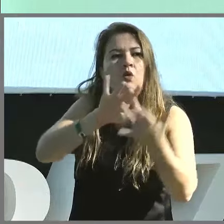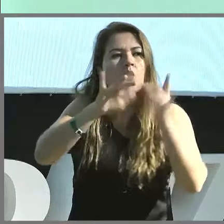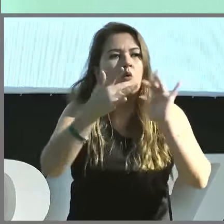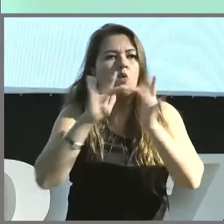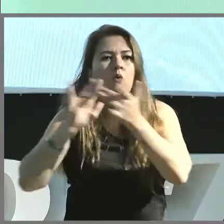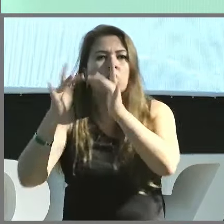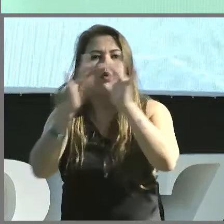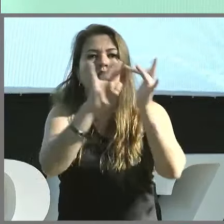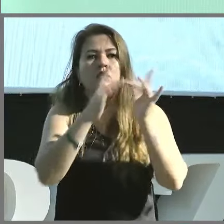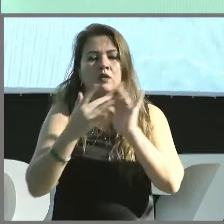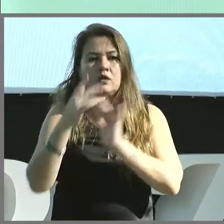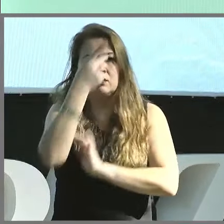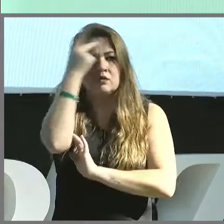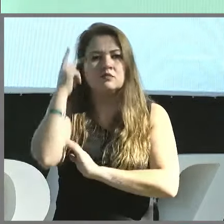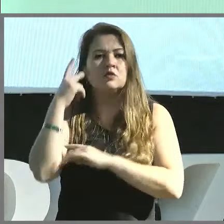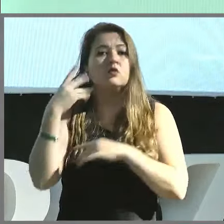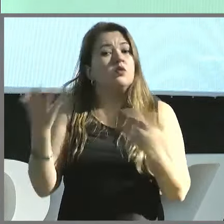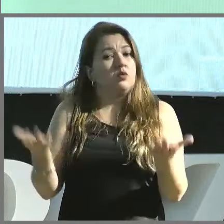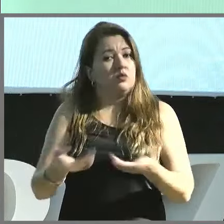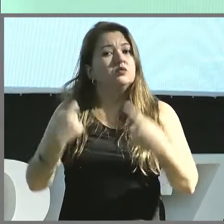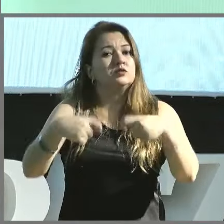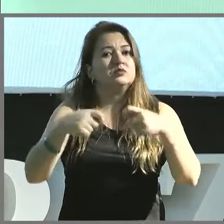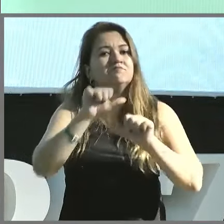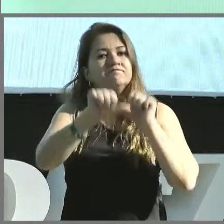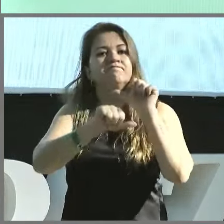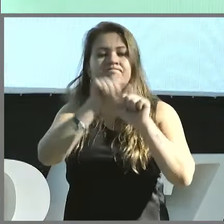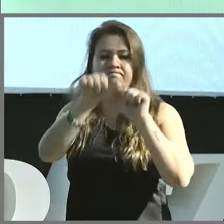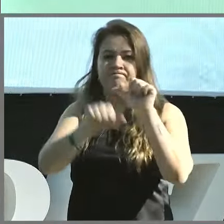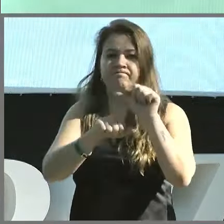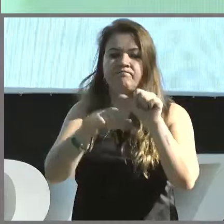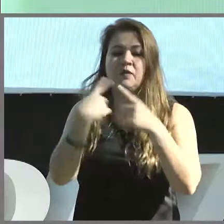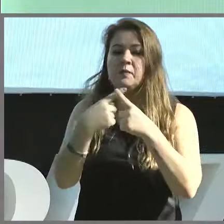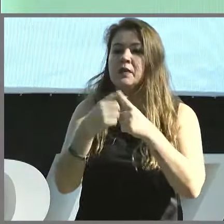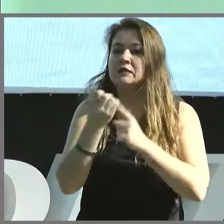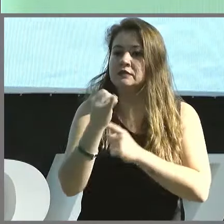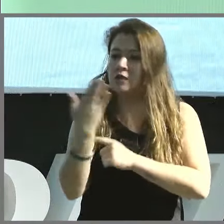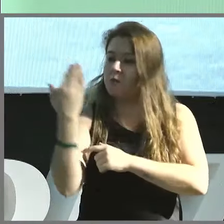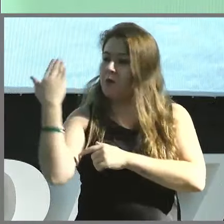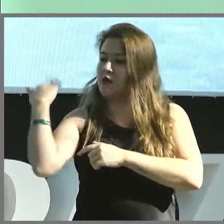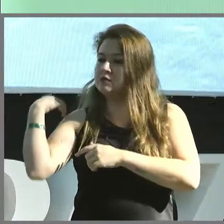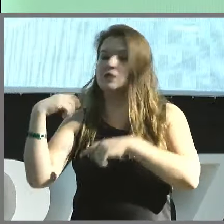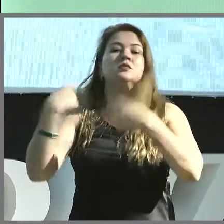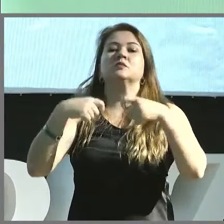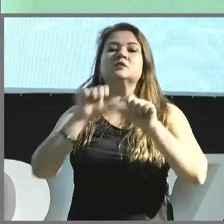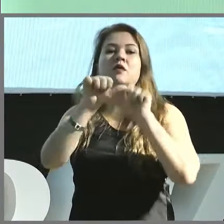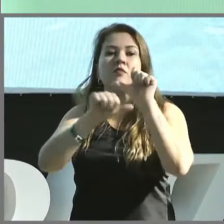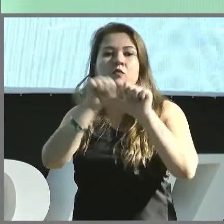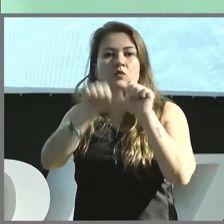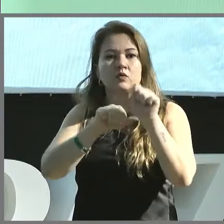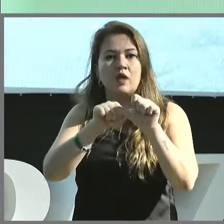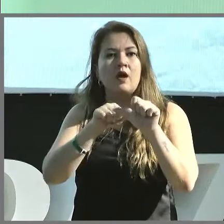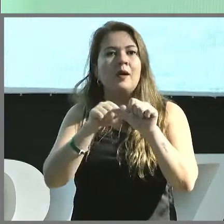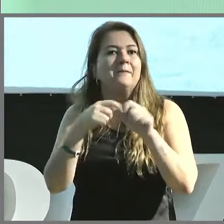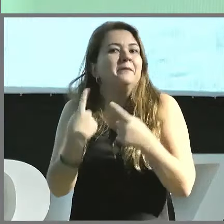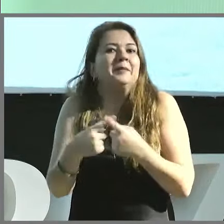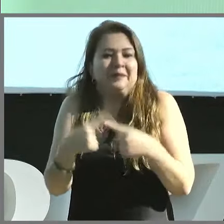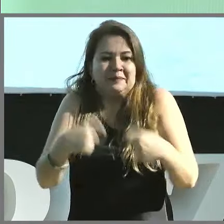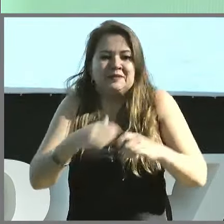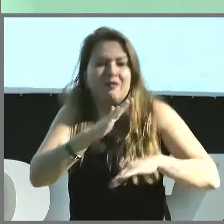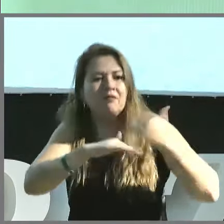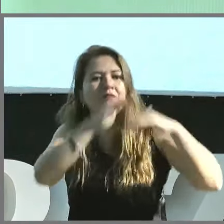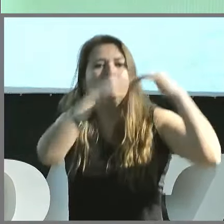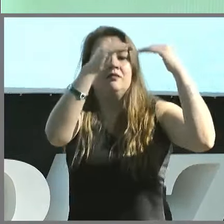deve ser revista. Porque se era necessário fragmentar para podermos romper e avançar no progresso,